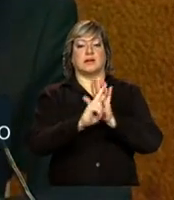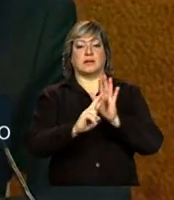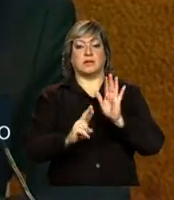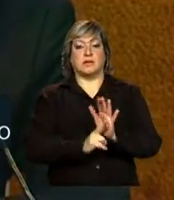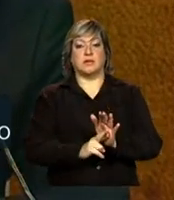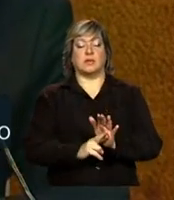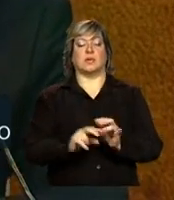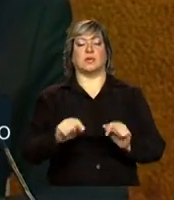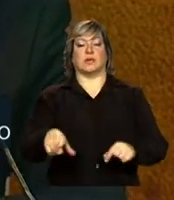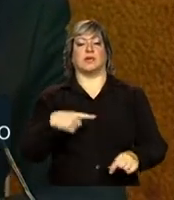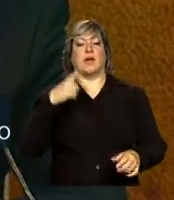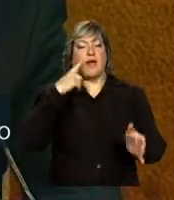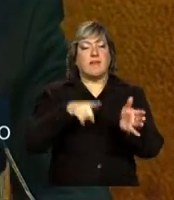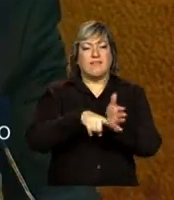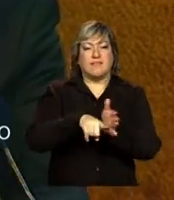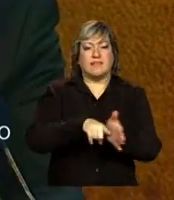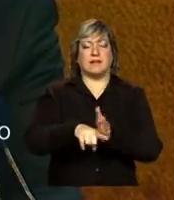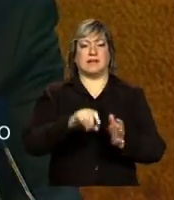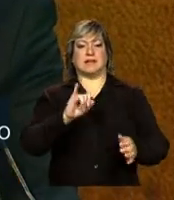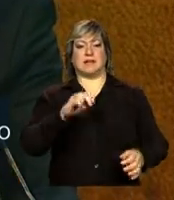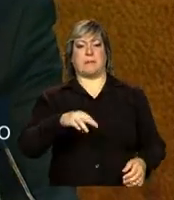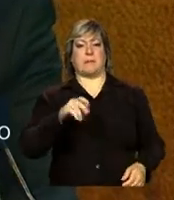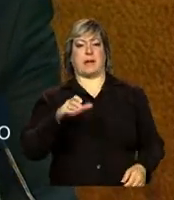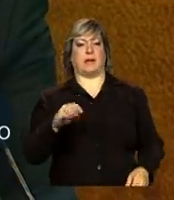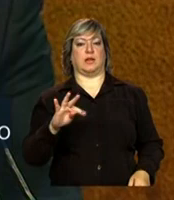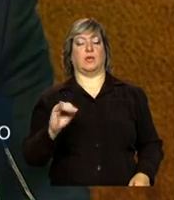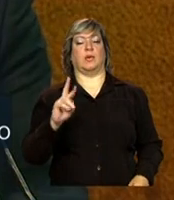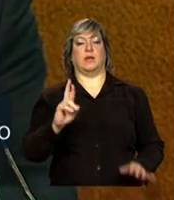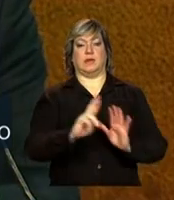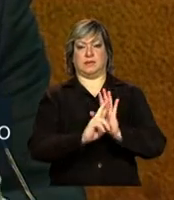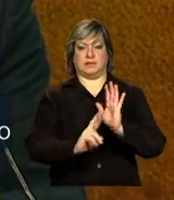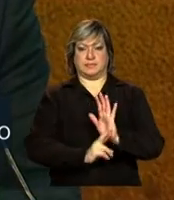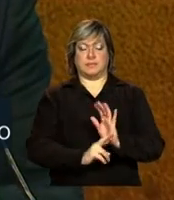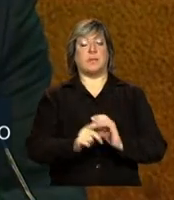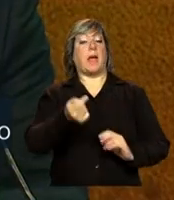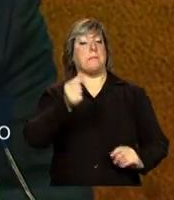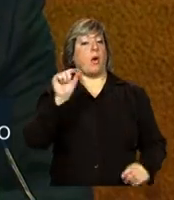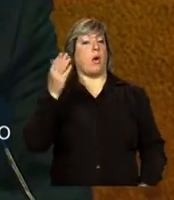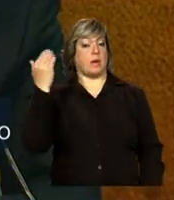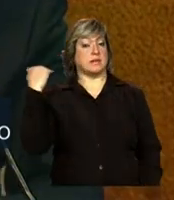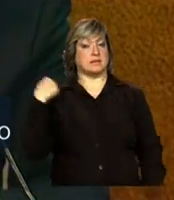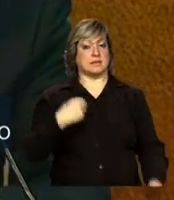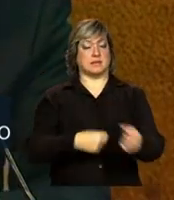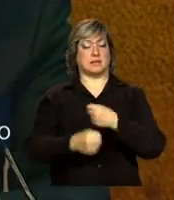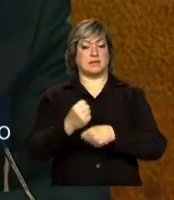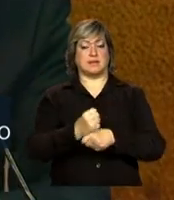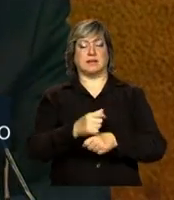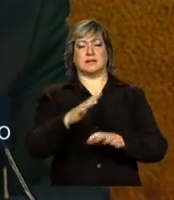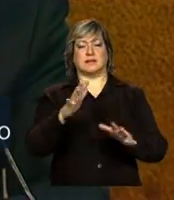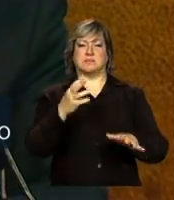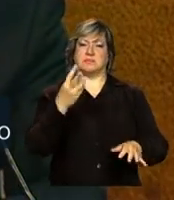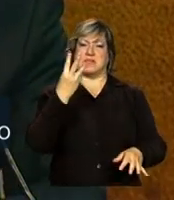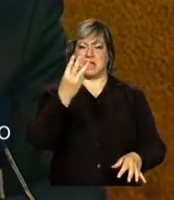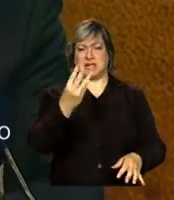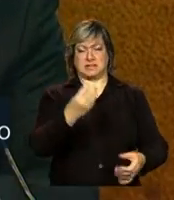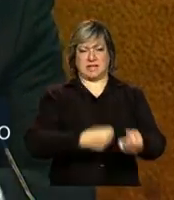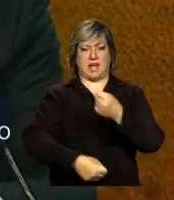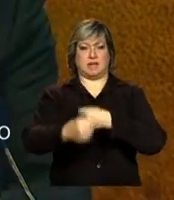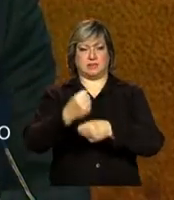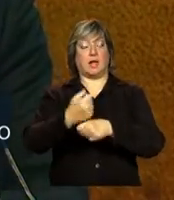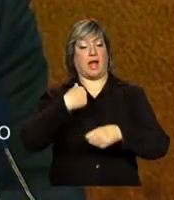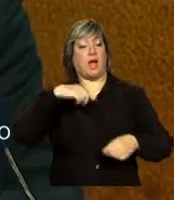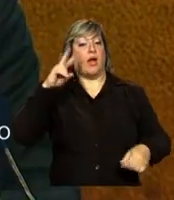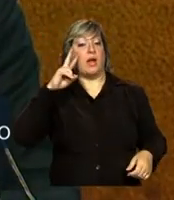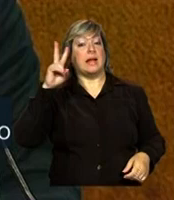meio da avaliação de impacto regulatório há poucos anos estamos falando de algo como 3 anos eu me lembro bem